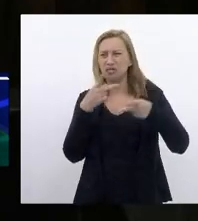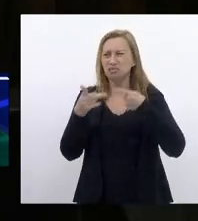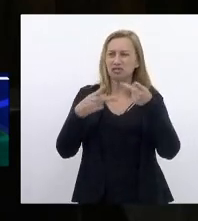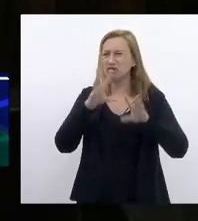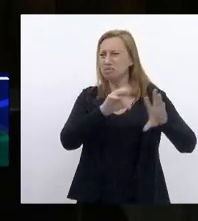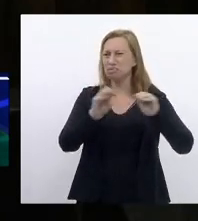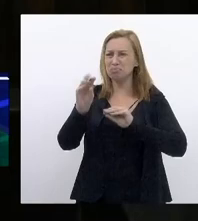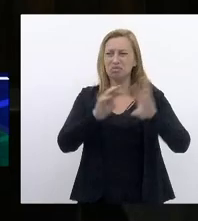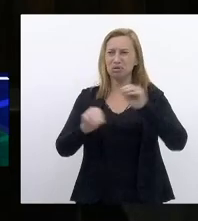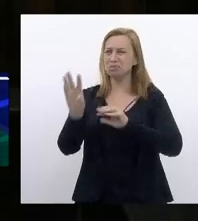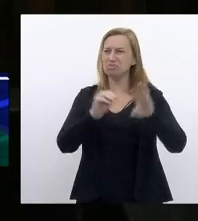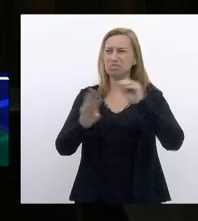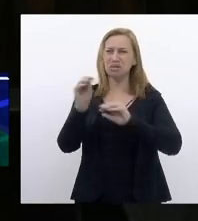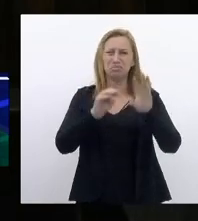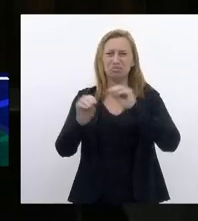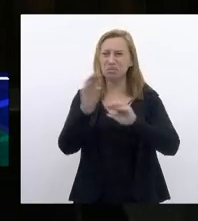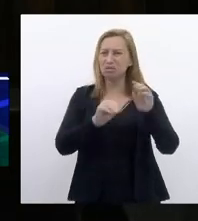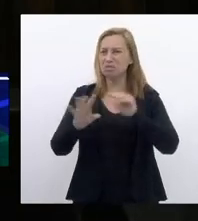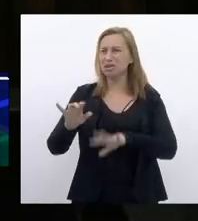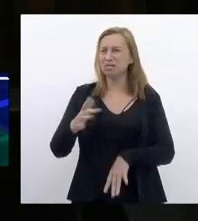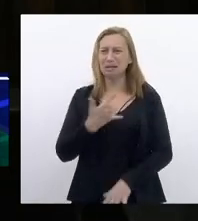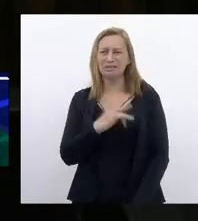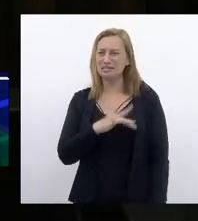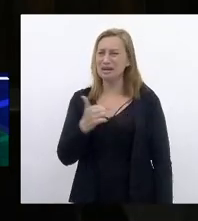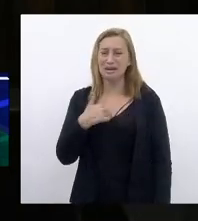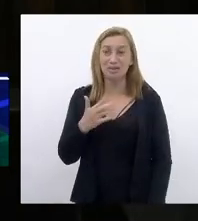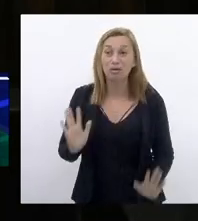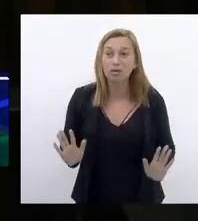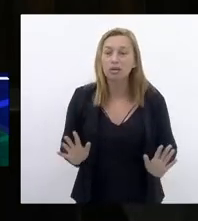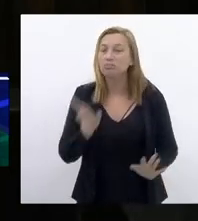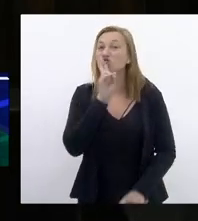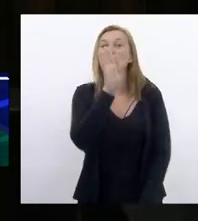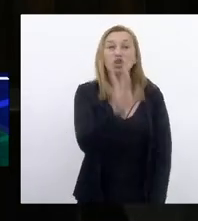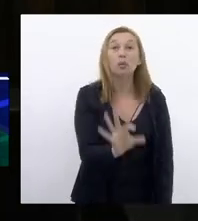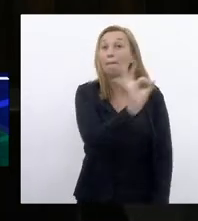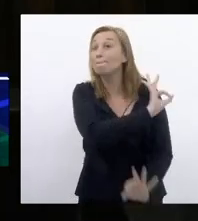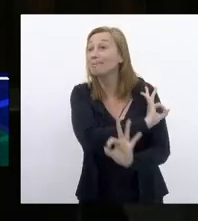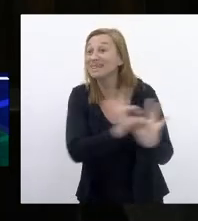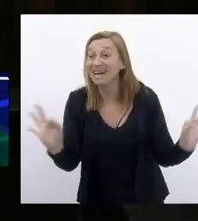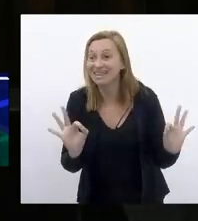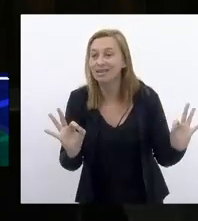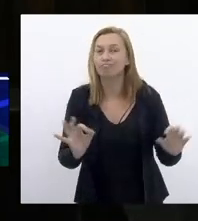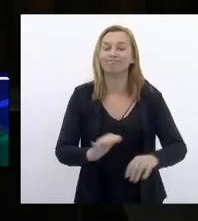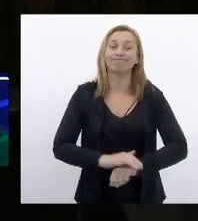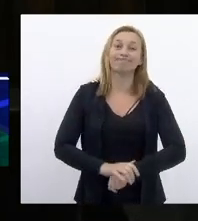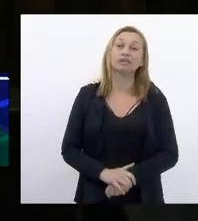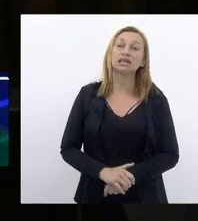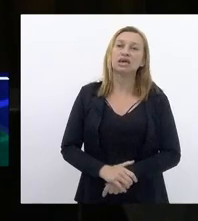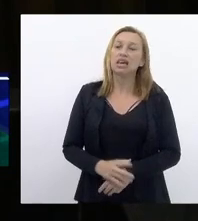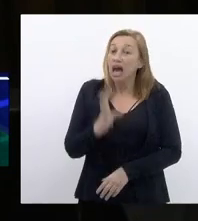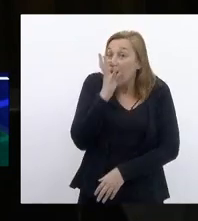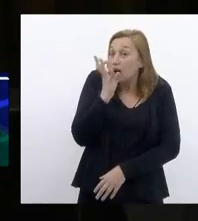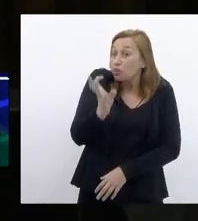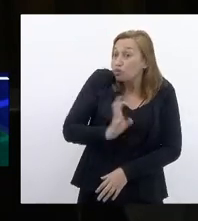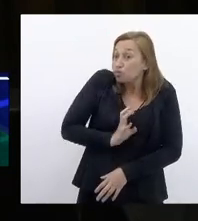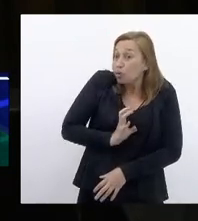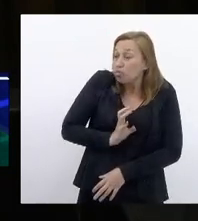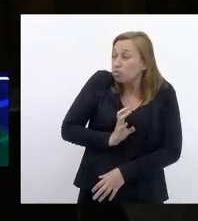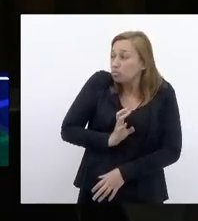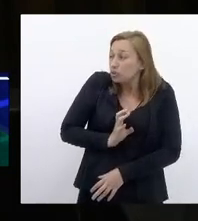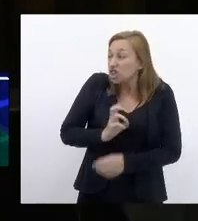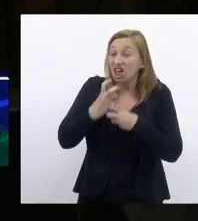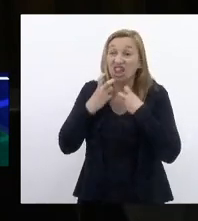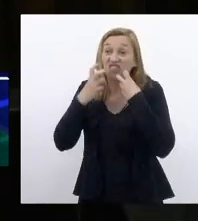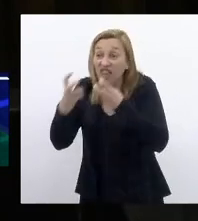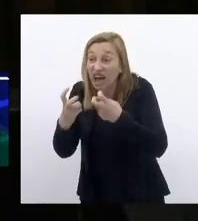seu mimimi, todo o seu vitimismo e não respondeu a pergunta. Me acusou de ter gritado, de